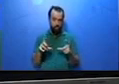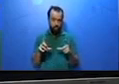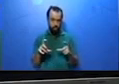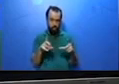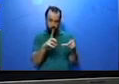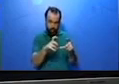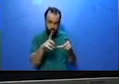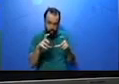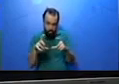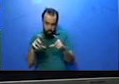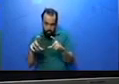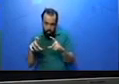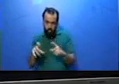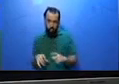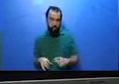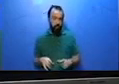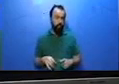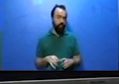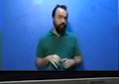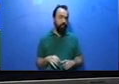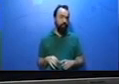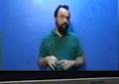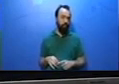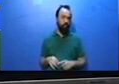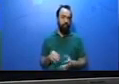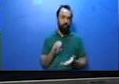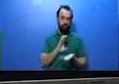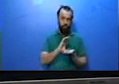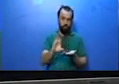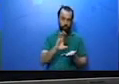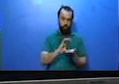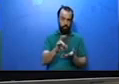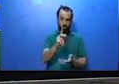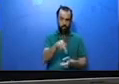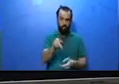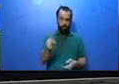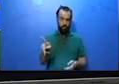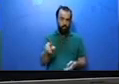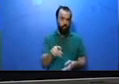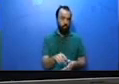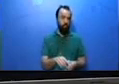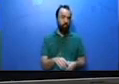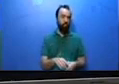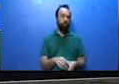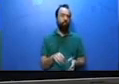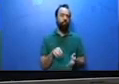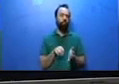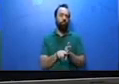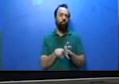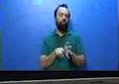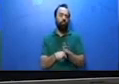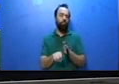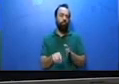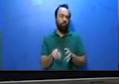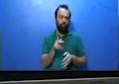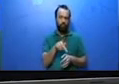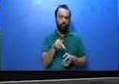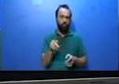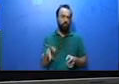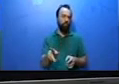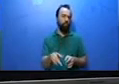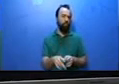de todas as páginas que vocês fizerem, manda para sua professora. Qualquer dúvida, eu tenho certeza que ela